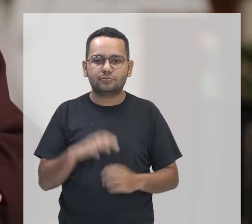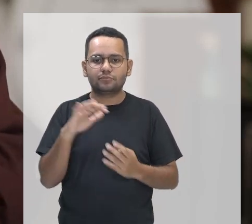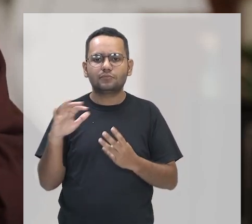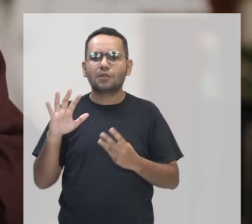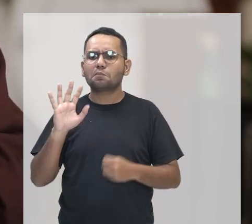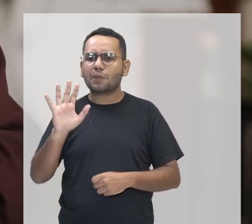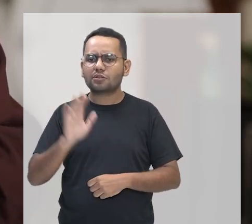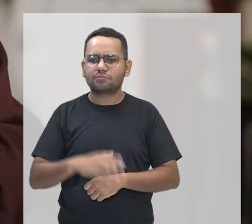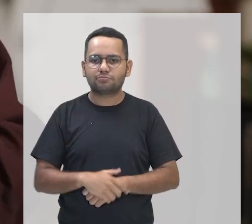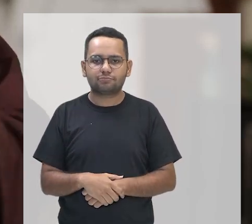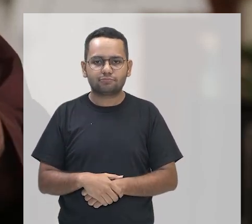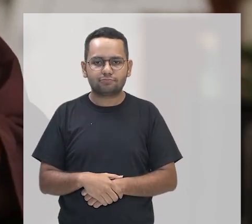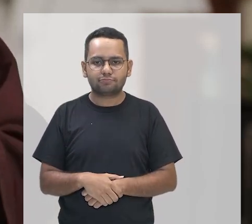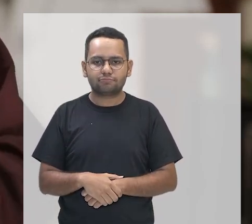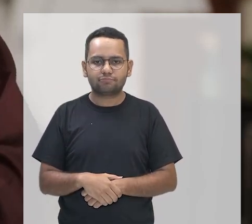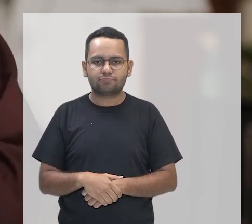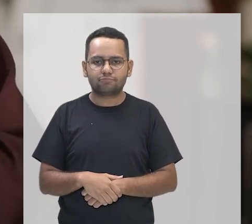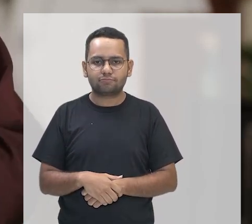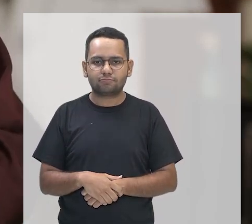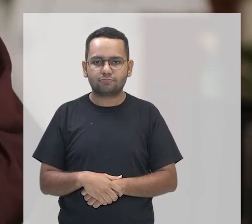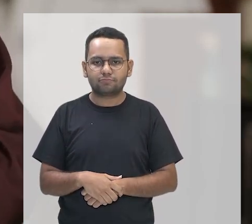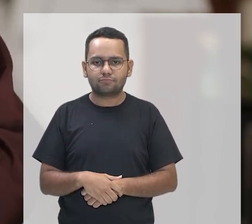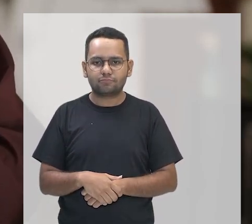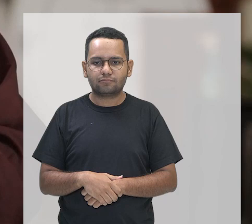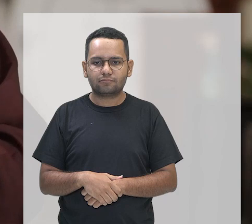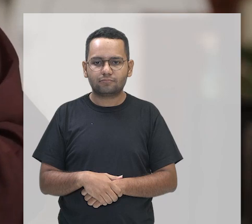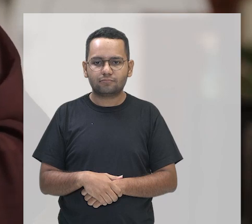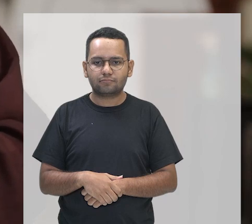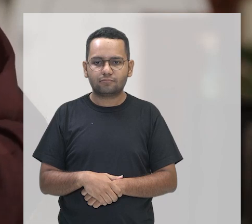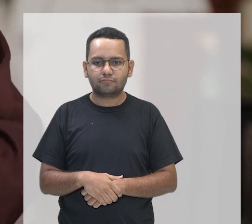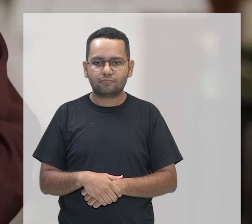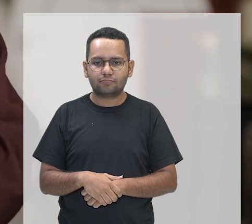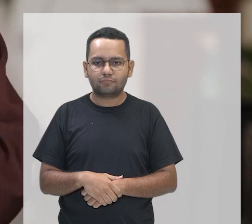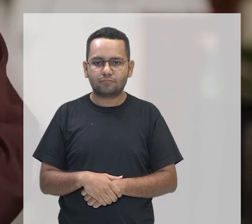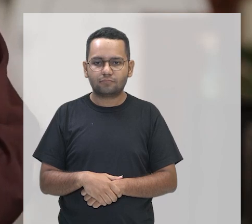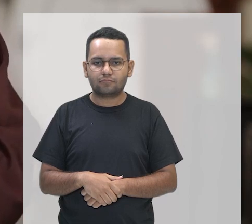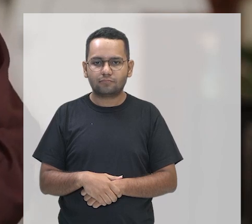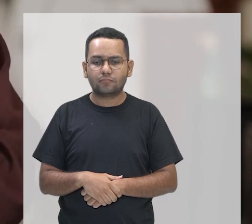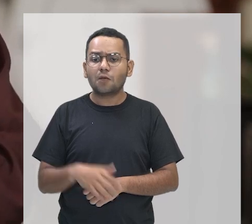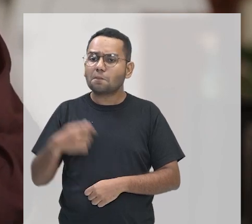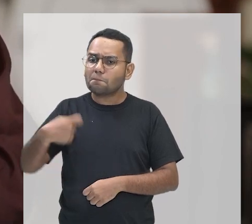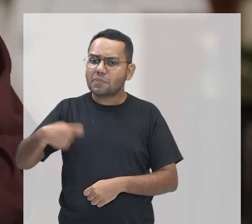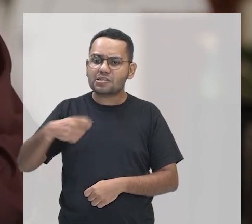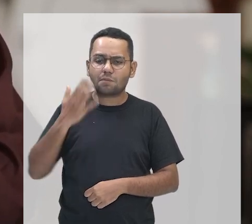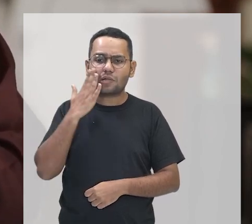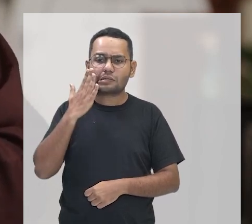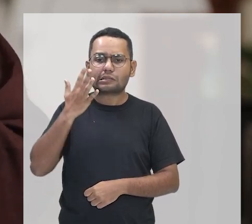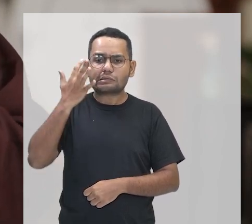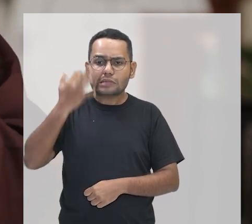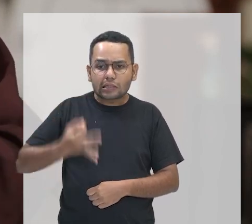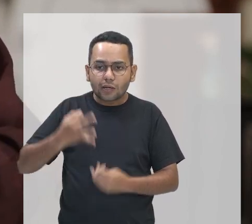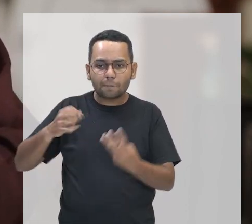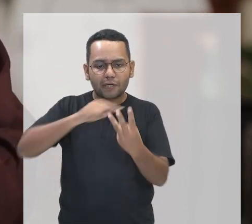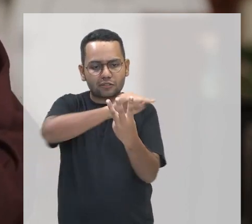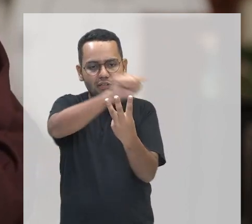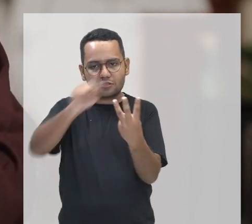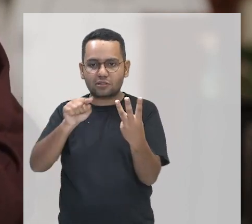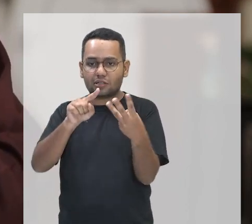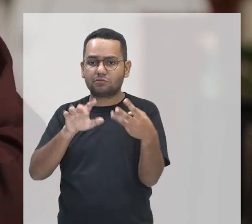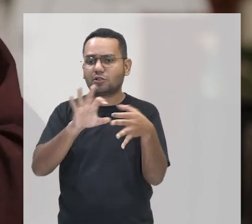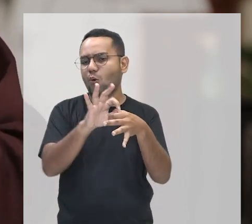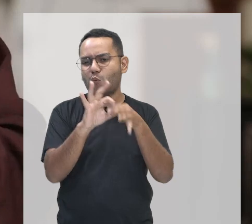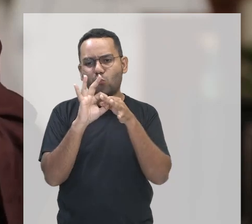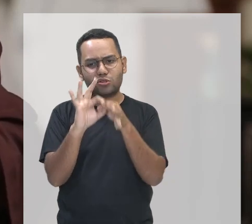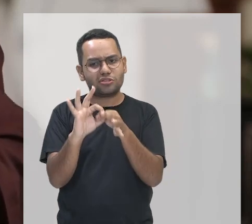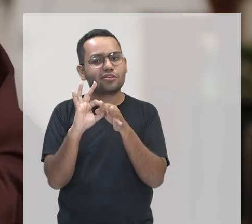a grande arte é a gente poder fazer a conjugação dessas três